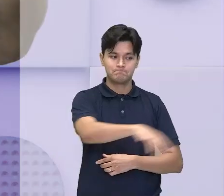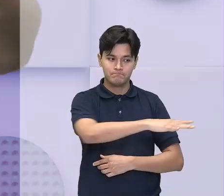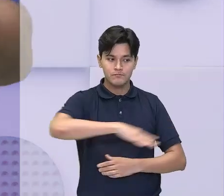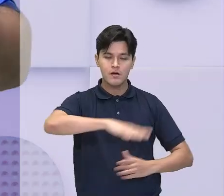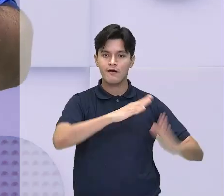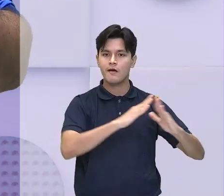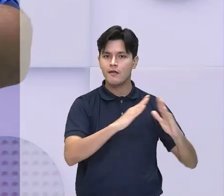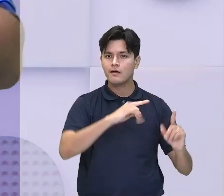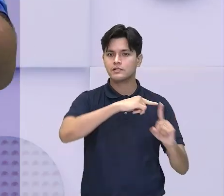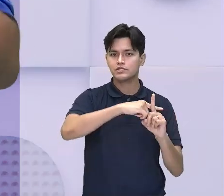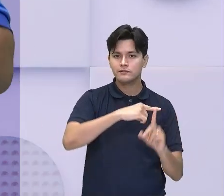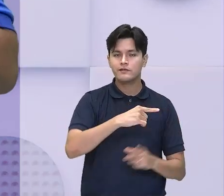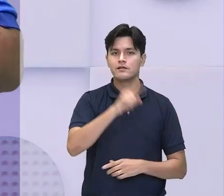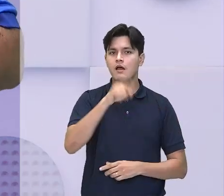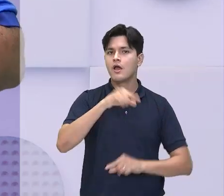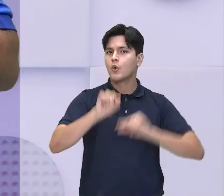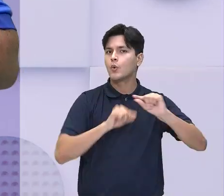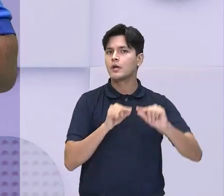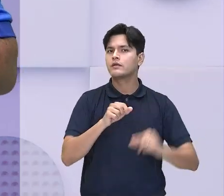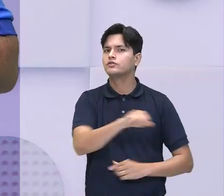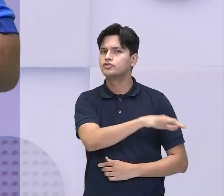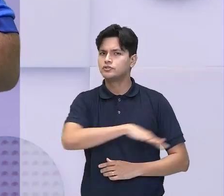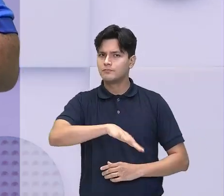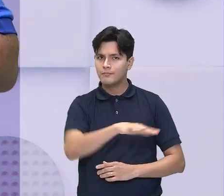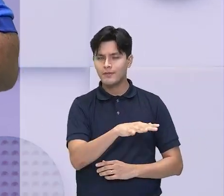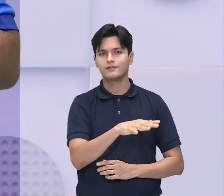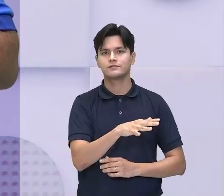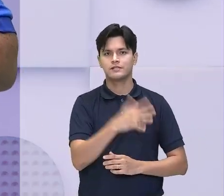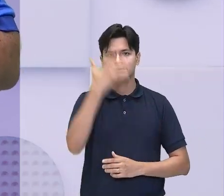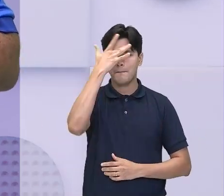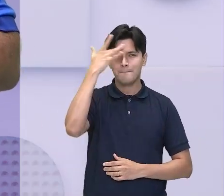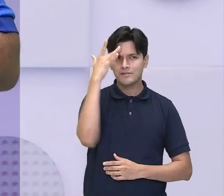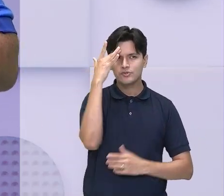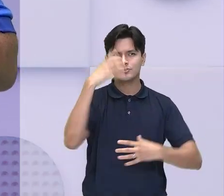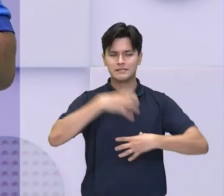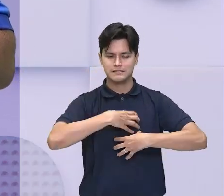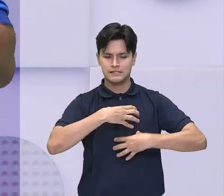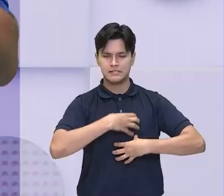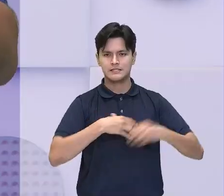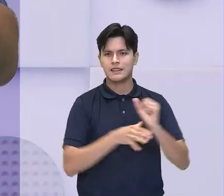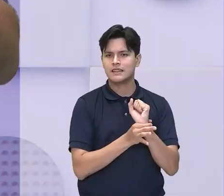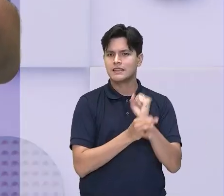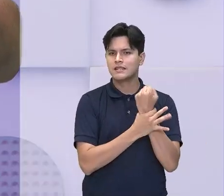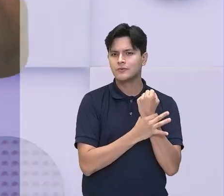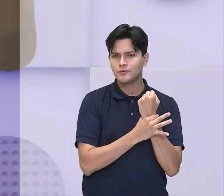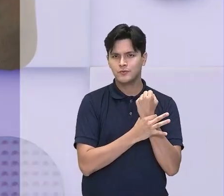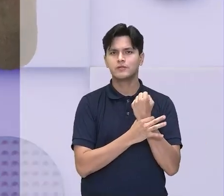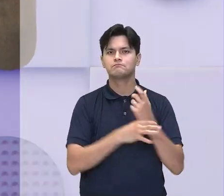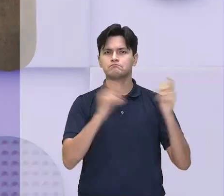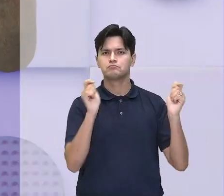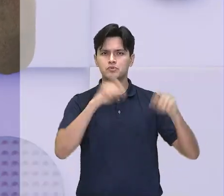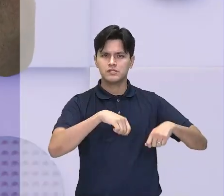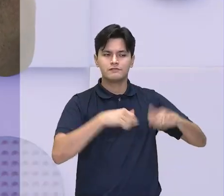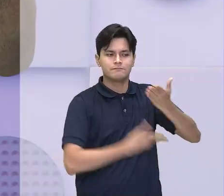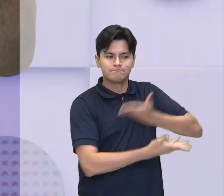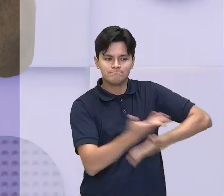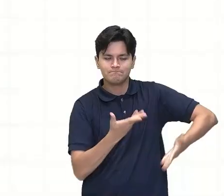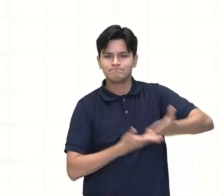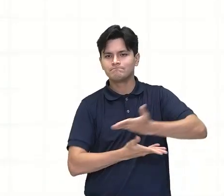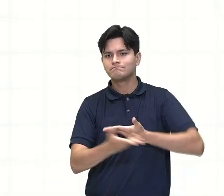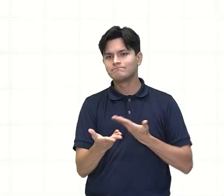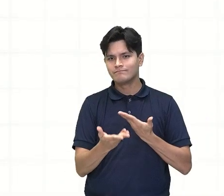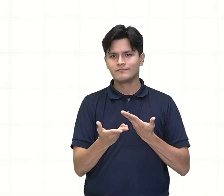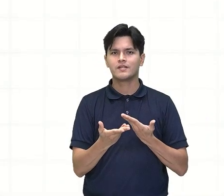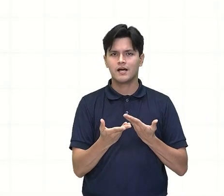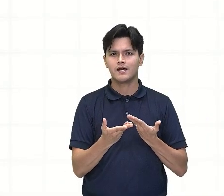trocarem ideias e se sentirem menos sozinhas. Olha só que interessante. E aqui vamos pensar essa integração entre